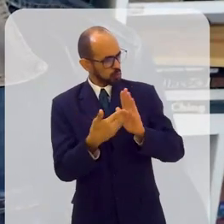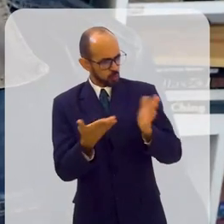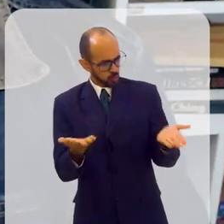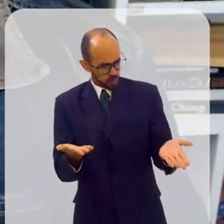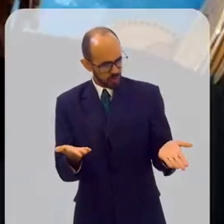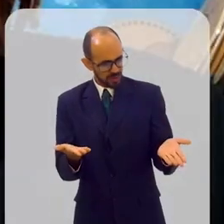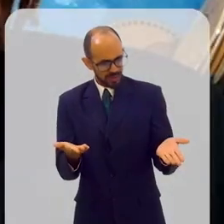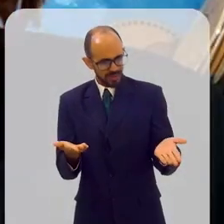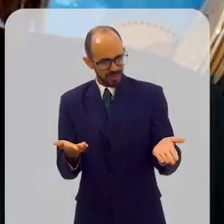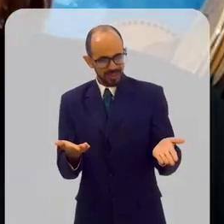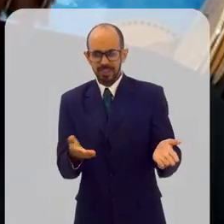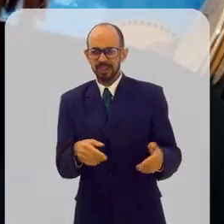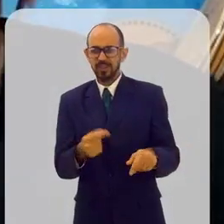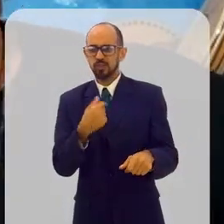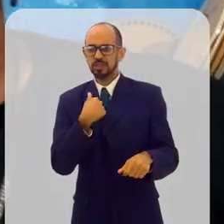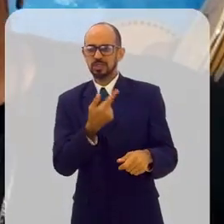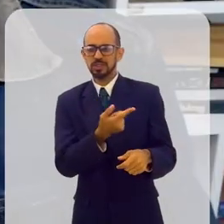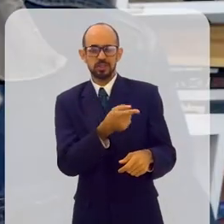fez de tudo.